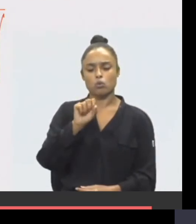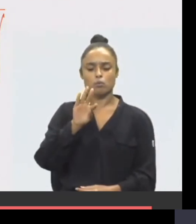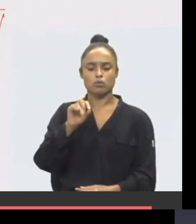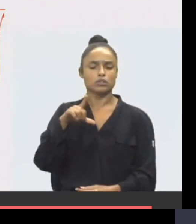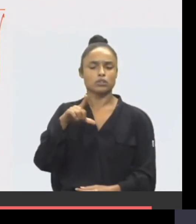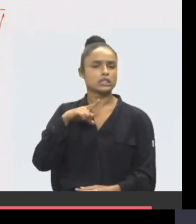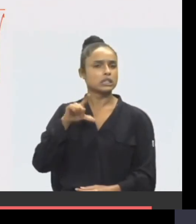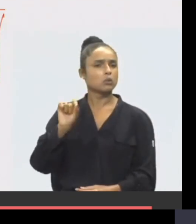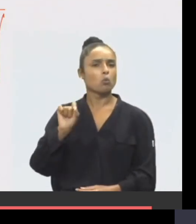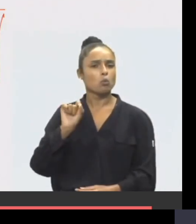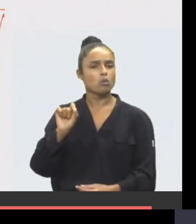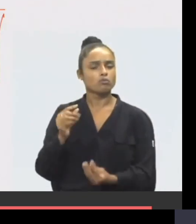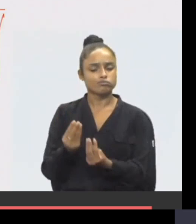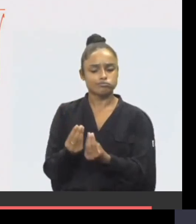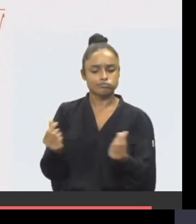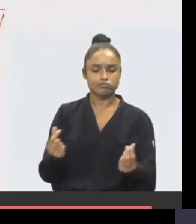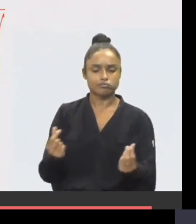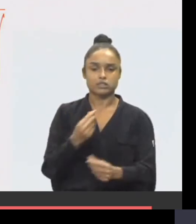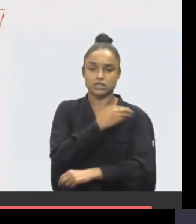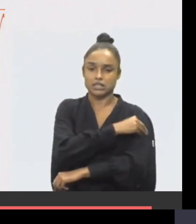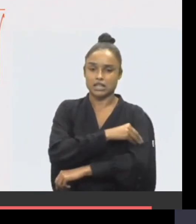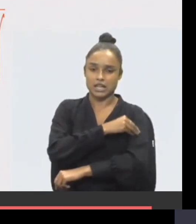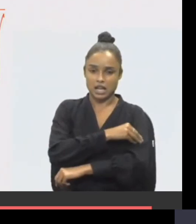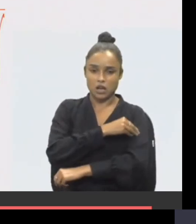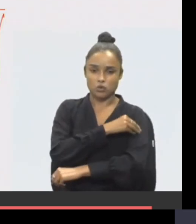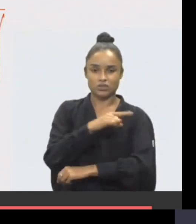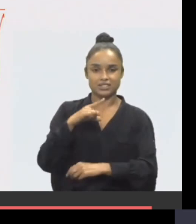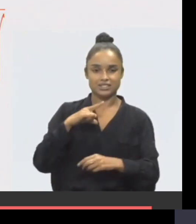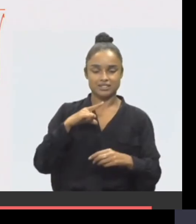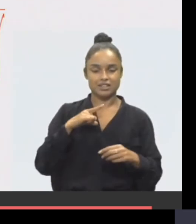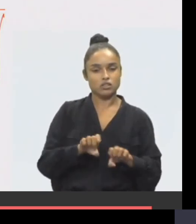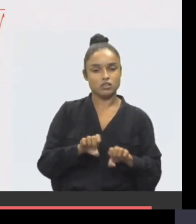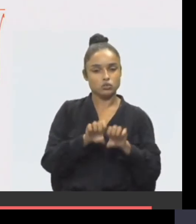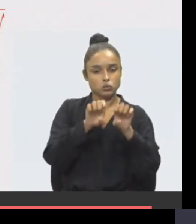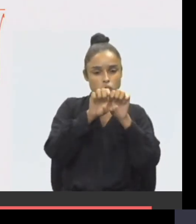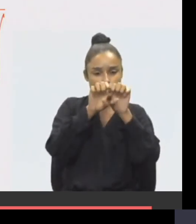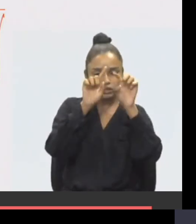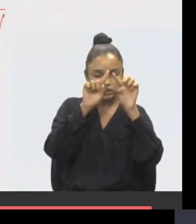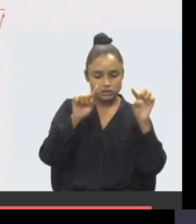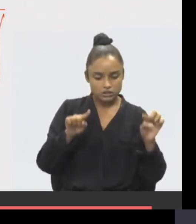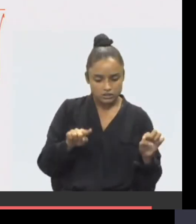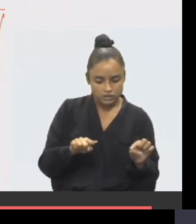que nós vimos? Nós vimos que um álcool de cadeia